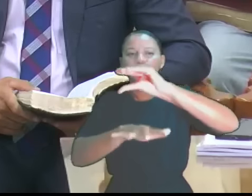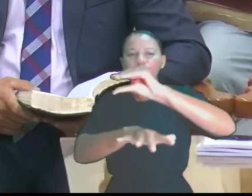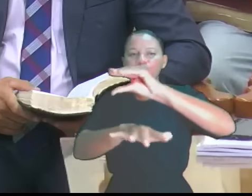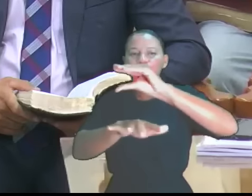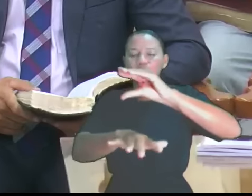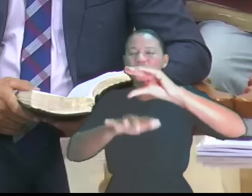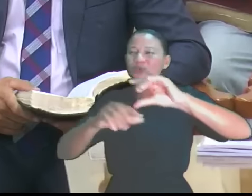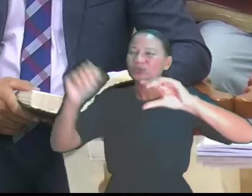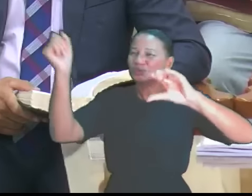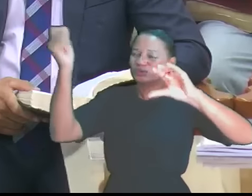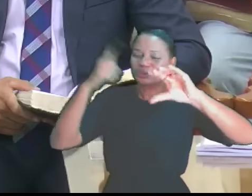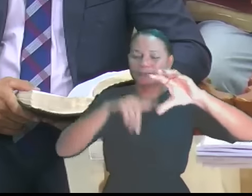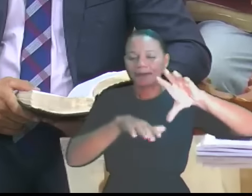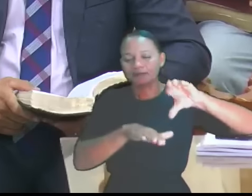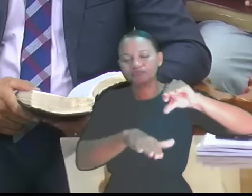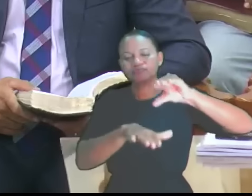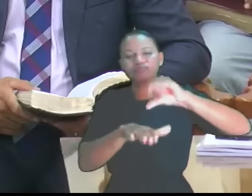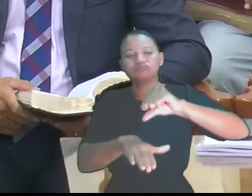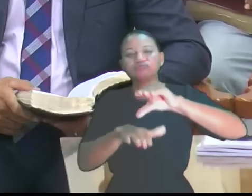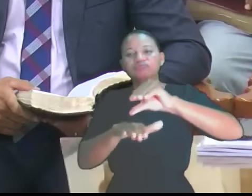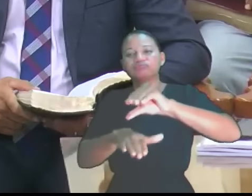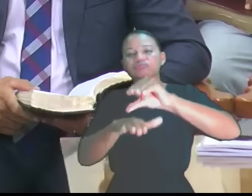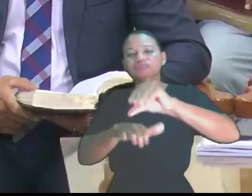está escaldante, mas ali tem sombra.